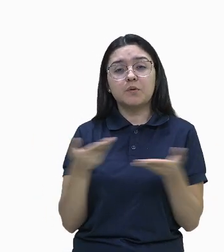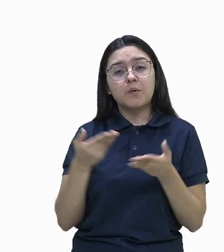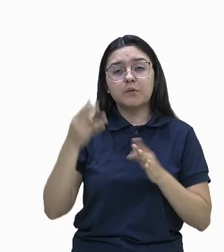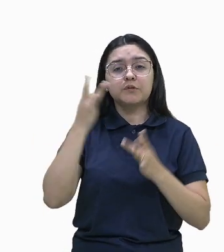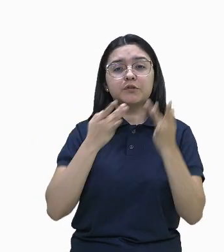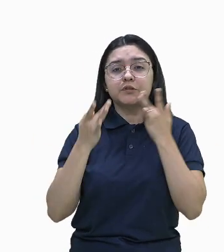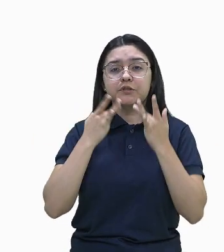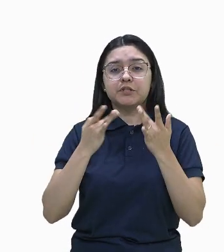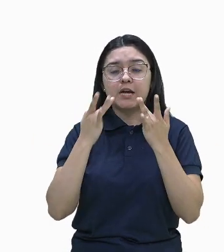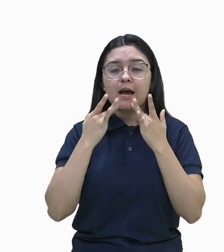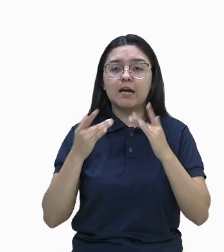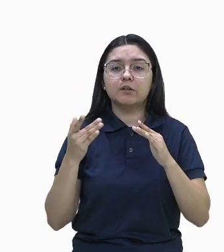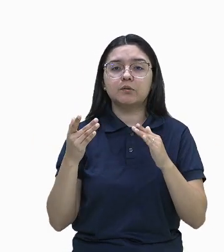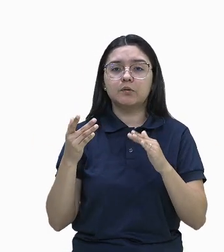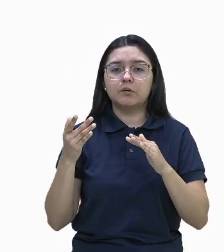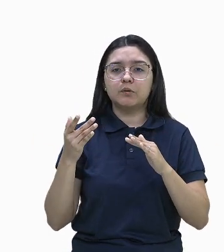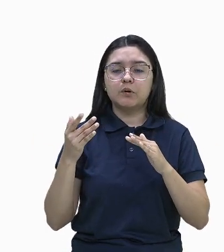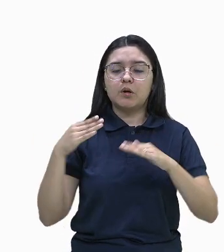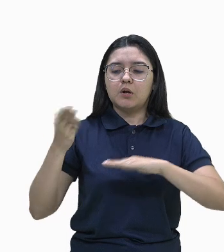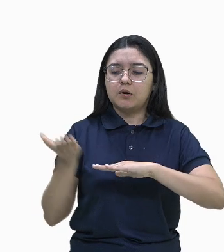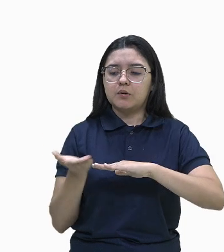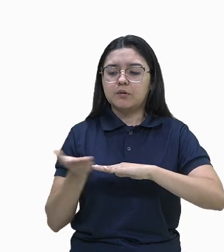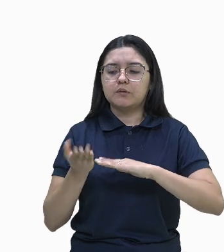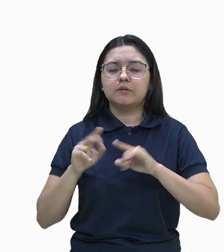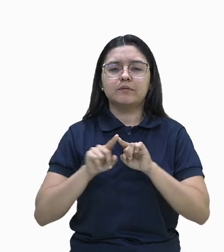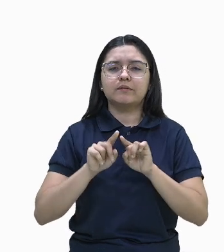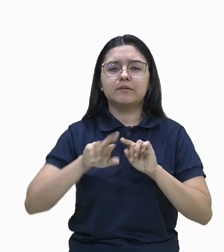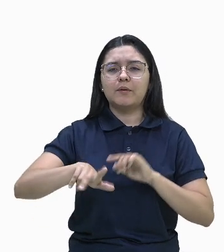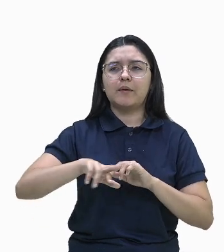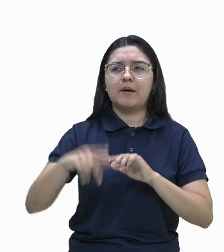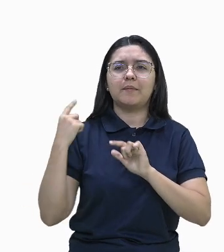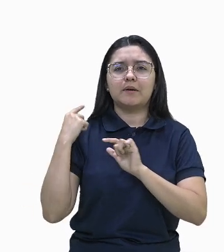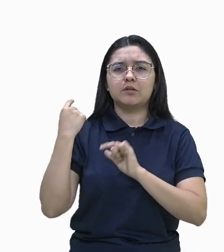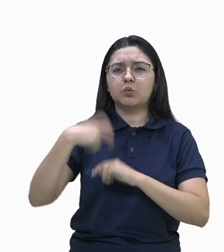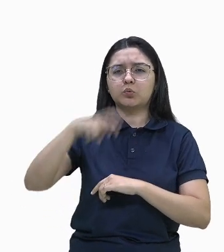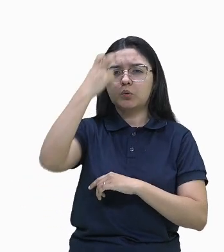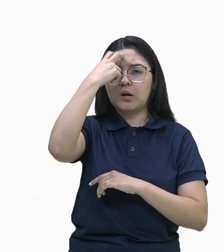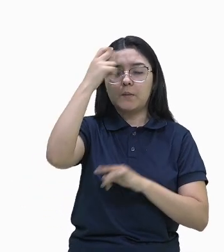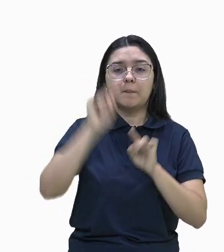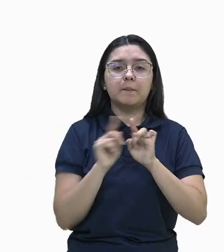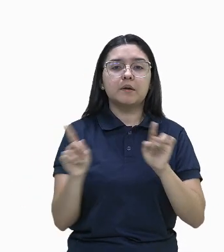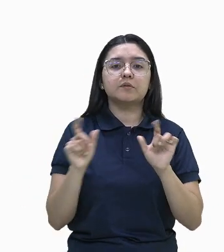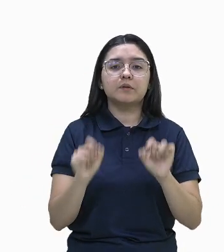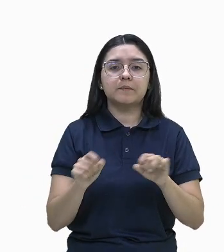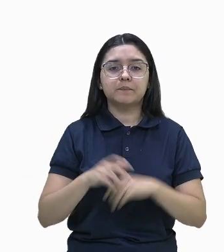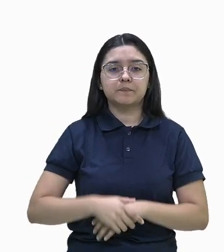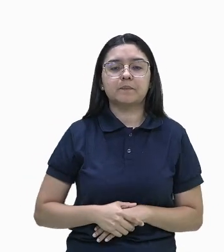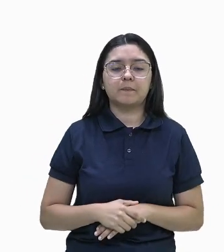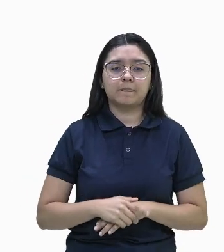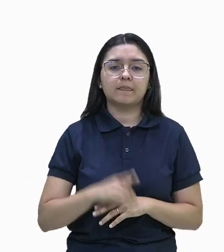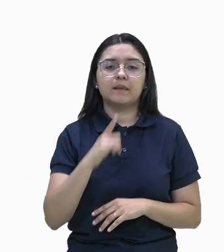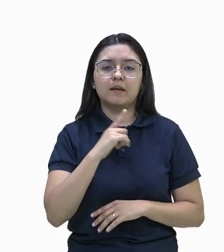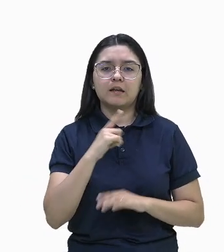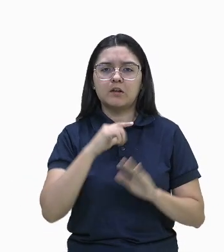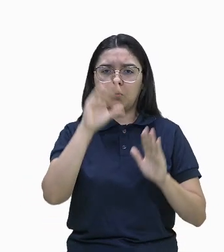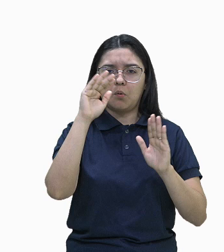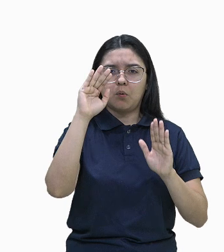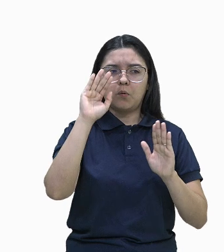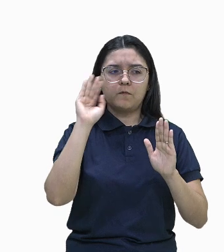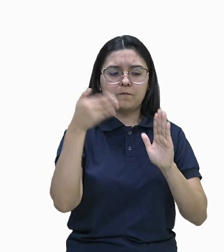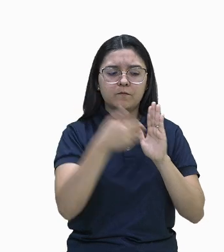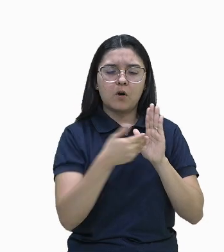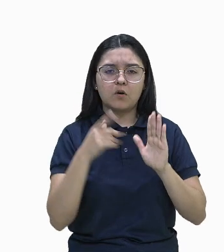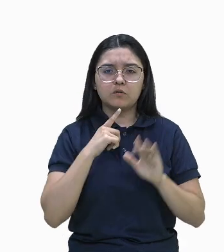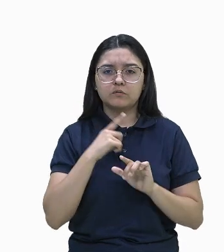não é mais aquele teatro cultural que nós vimos lá, que nós acabamos de ver, mas sim ele vai fugir, ele vai trazer